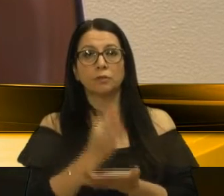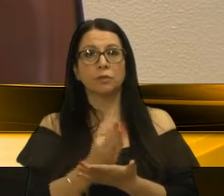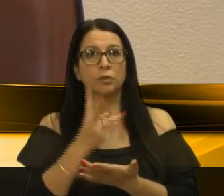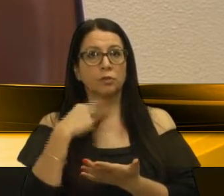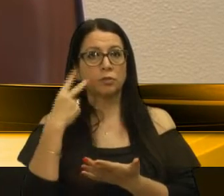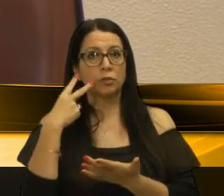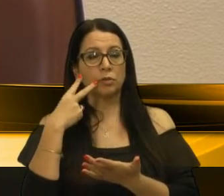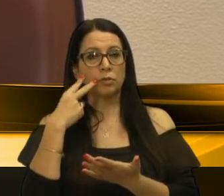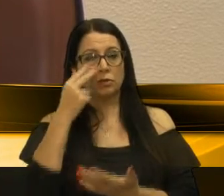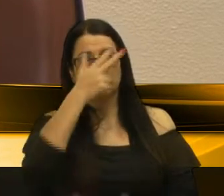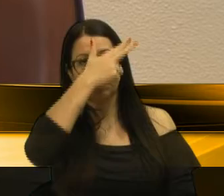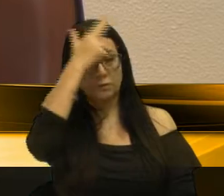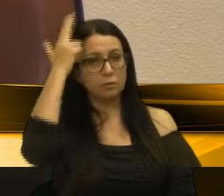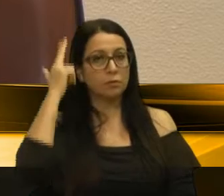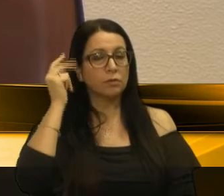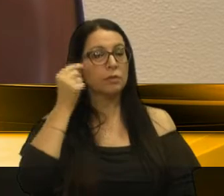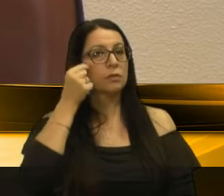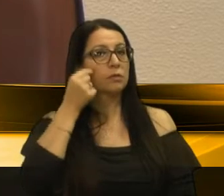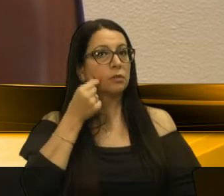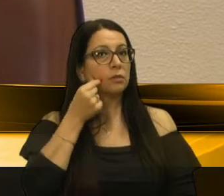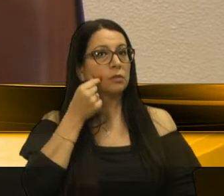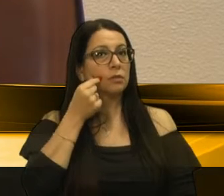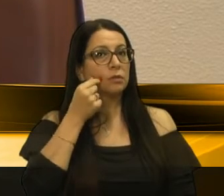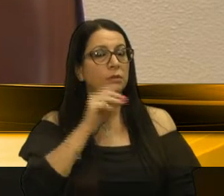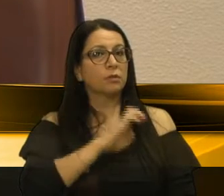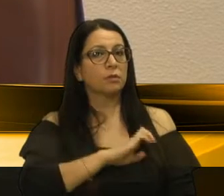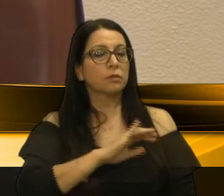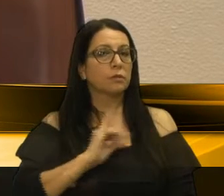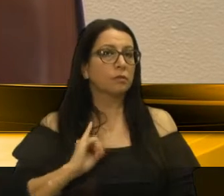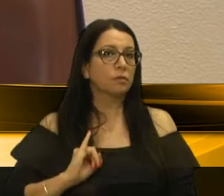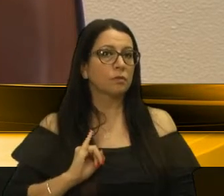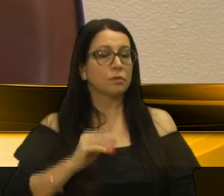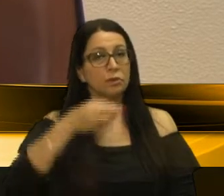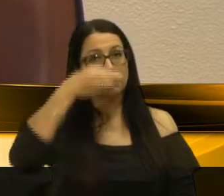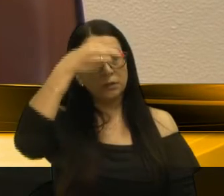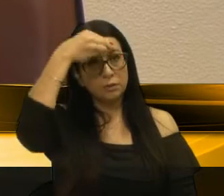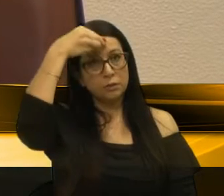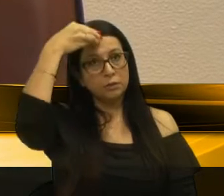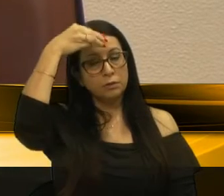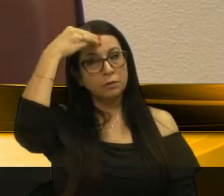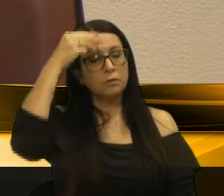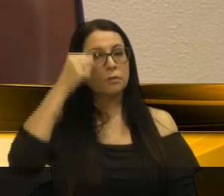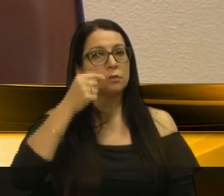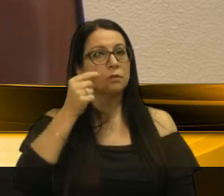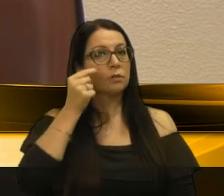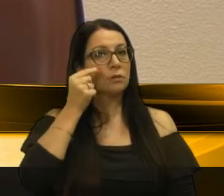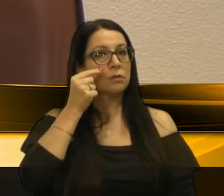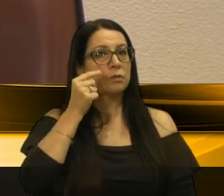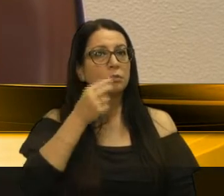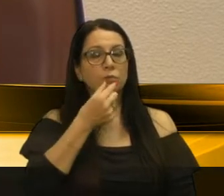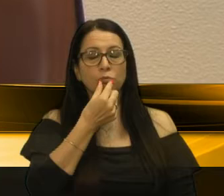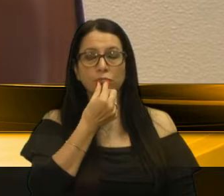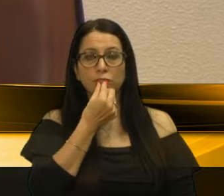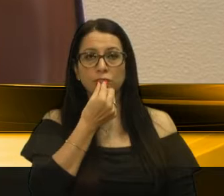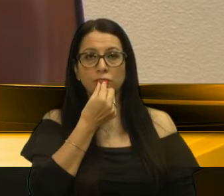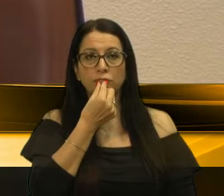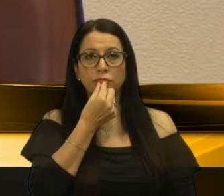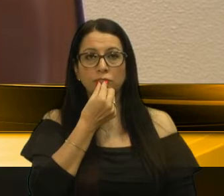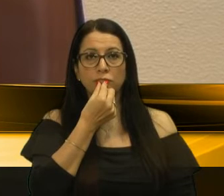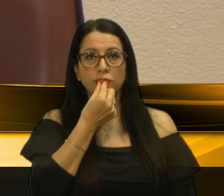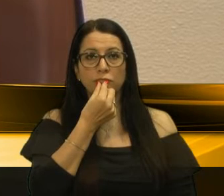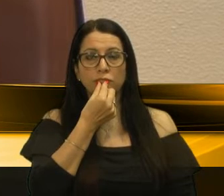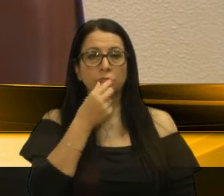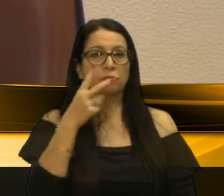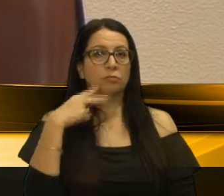flávio cassina arlindo bandeira e de carlos kiko girardi paulo périco e rodrigo beltrão sendo que o